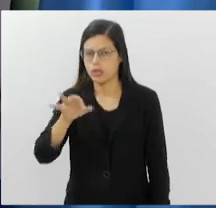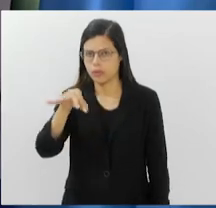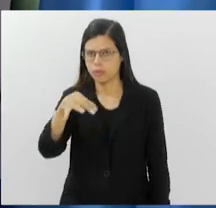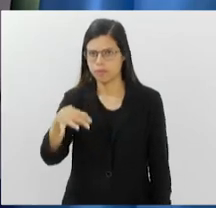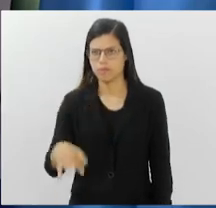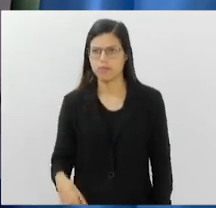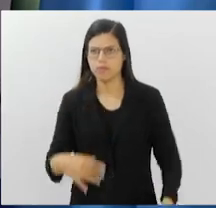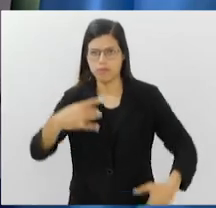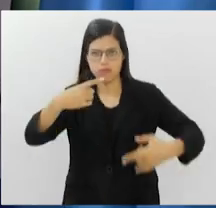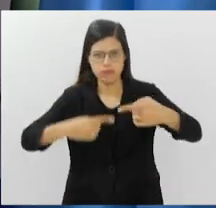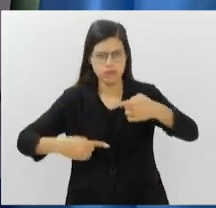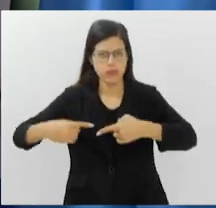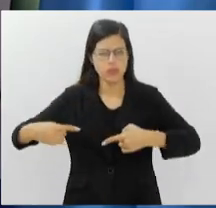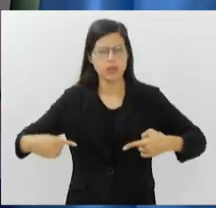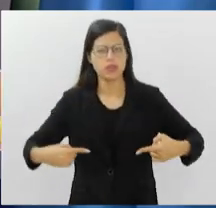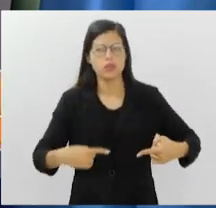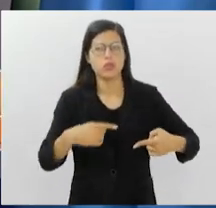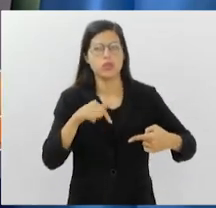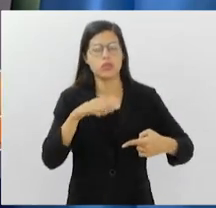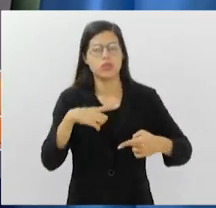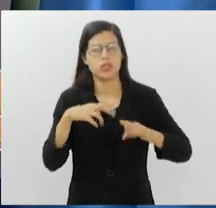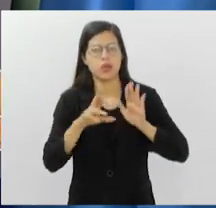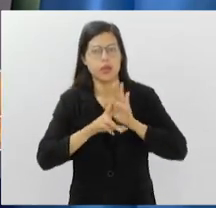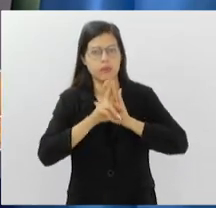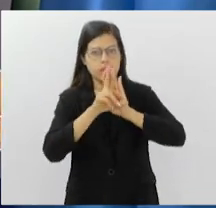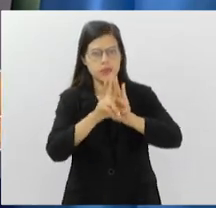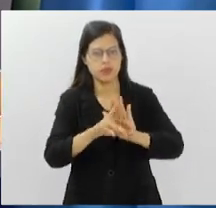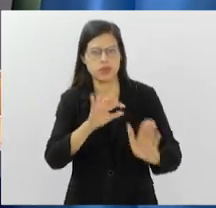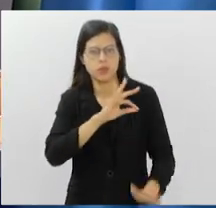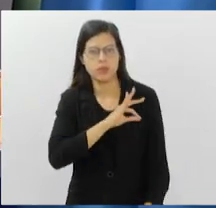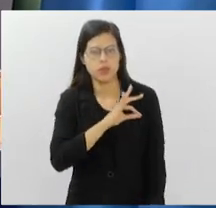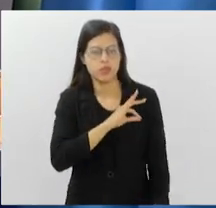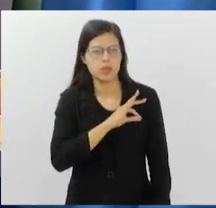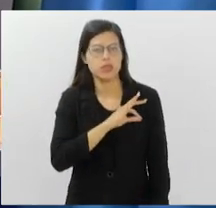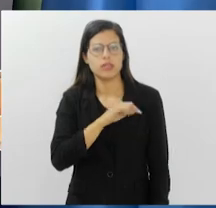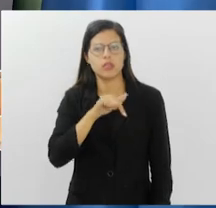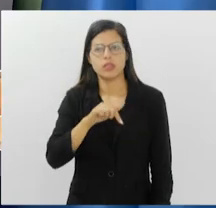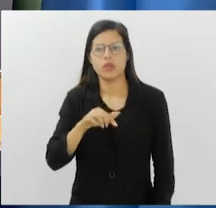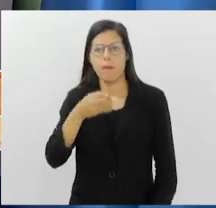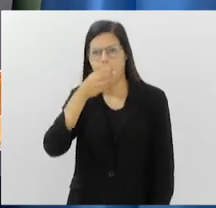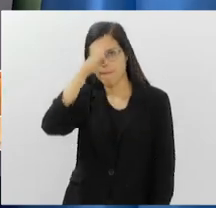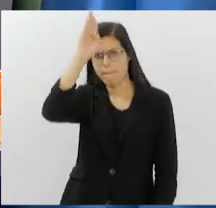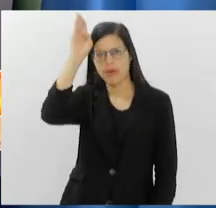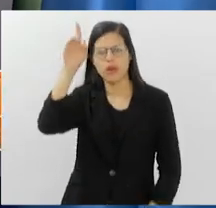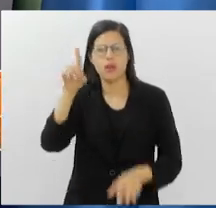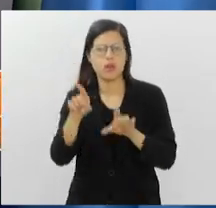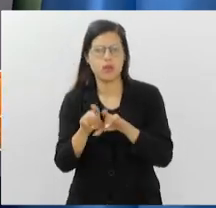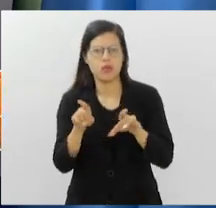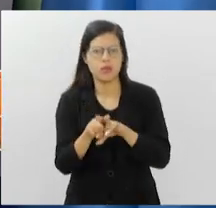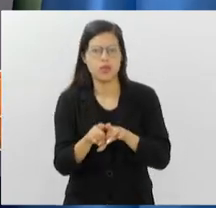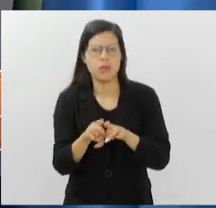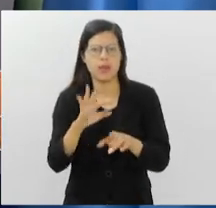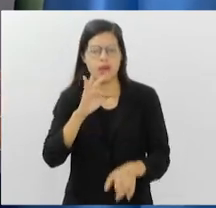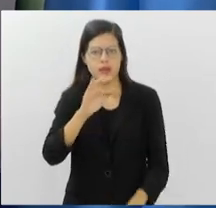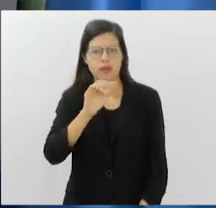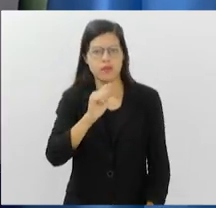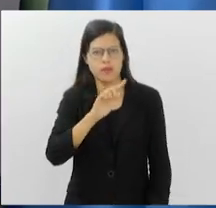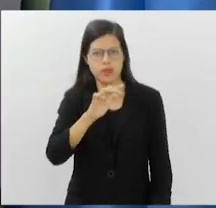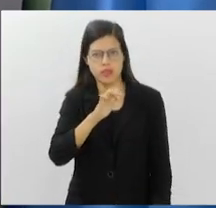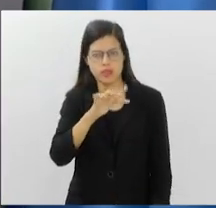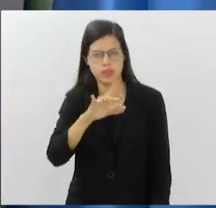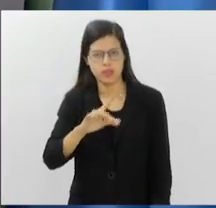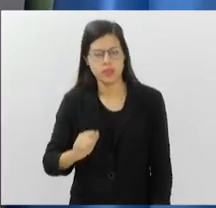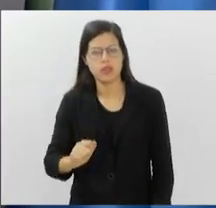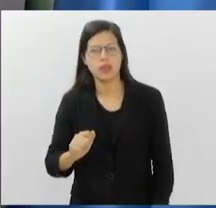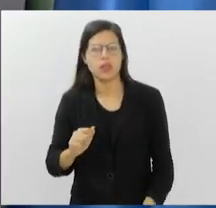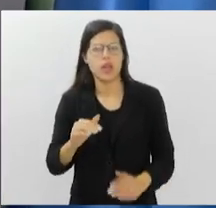travada, estavam aqui representantes da Secretaria da Polícia Militar, do Corpo de Bombeiros, da Secretaria de Fazenda, Casa Civil, enfim, para